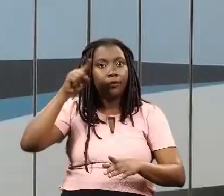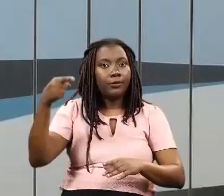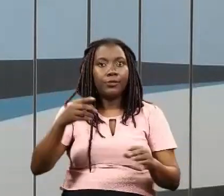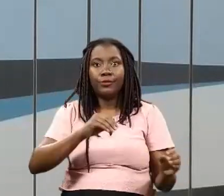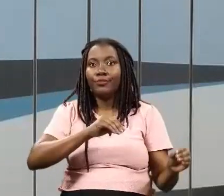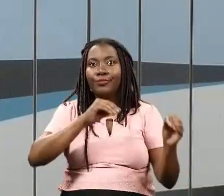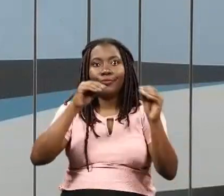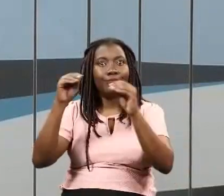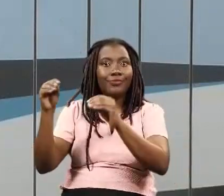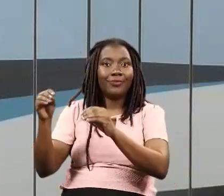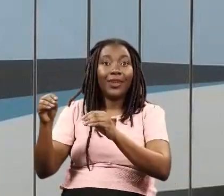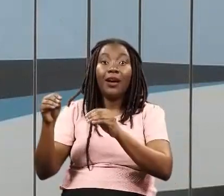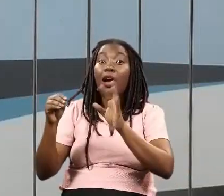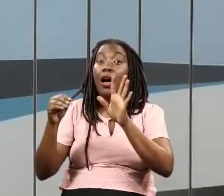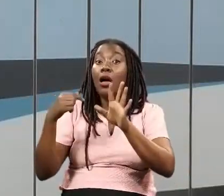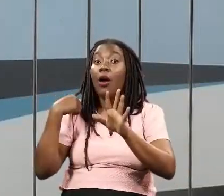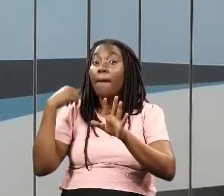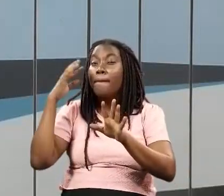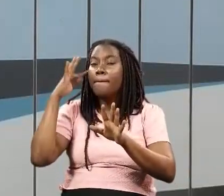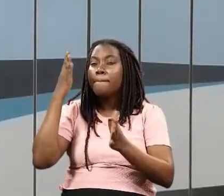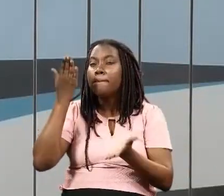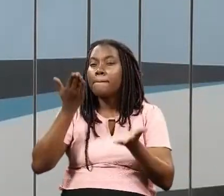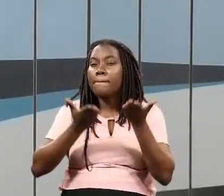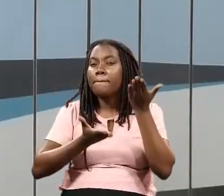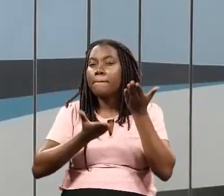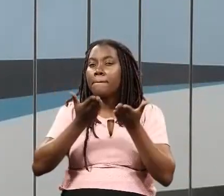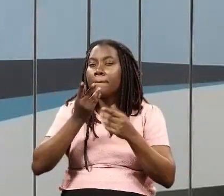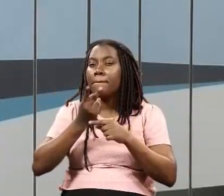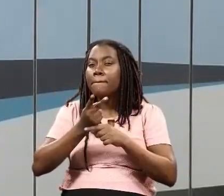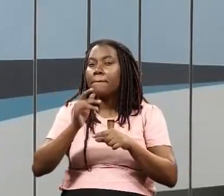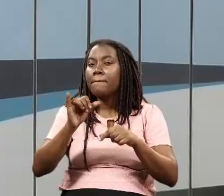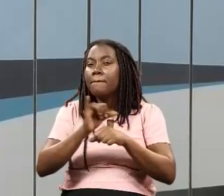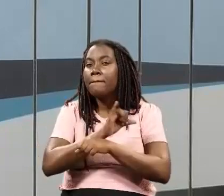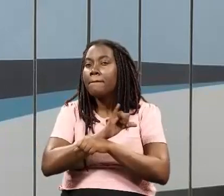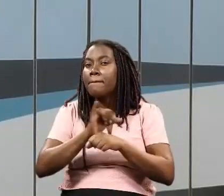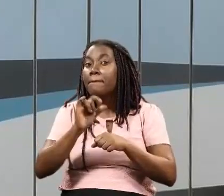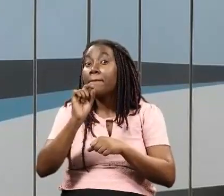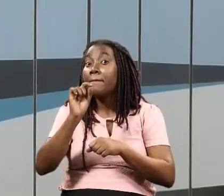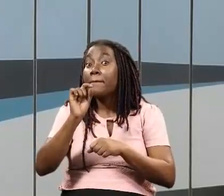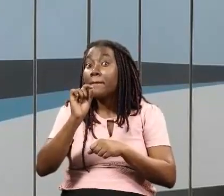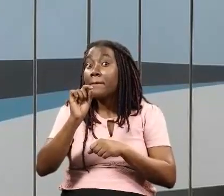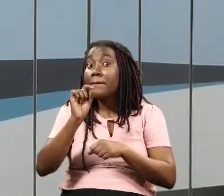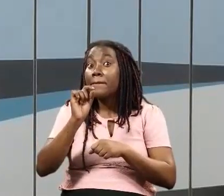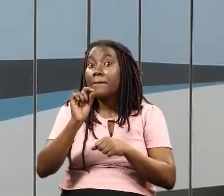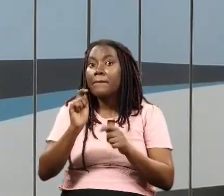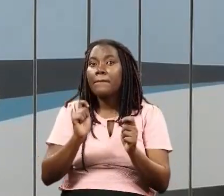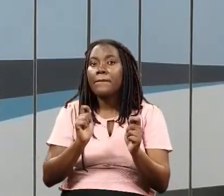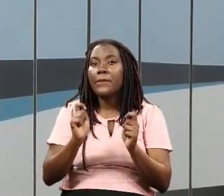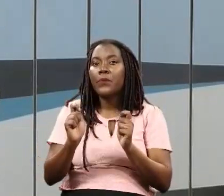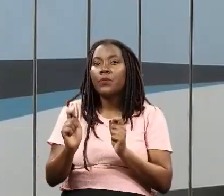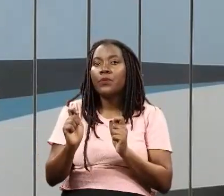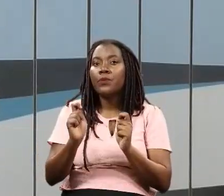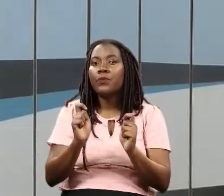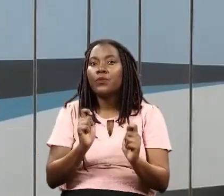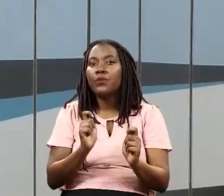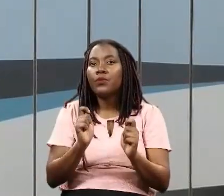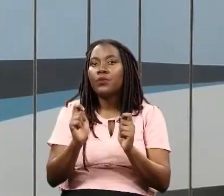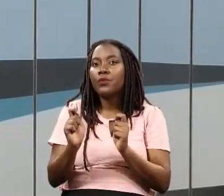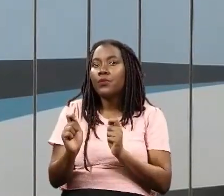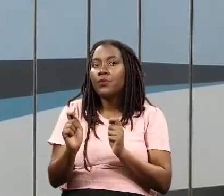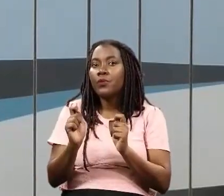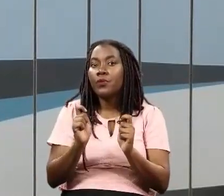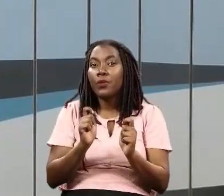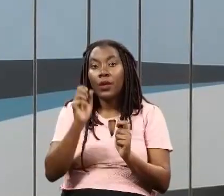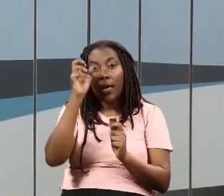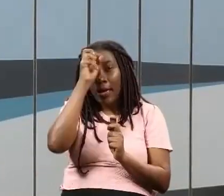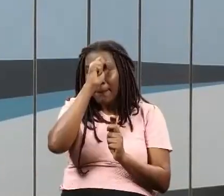Mas, assim, eu penso desse equilíbrio e buscar estratégias de contenção, de